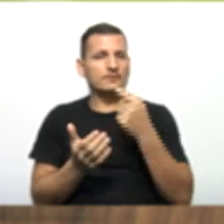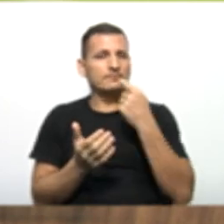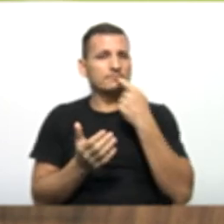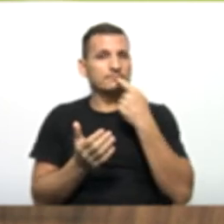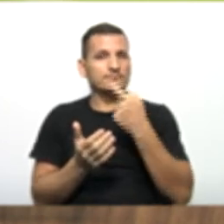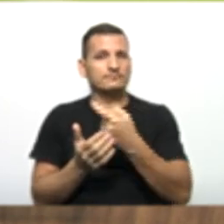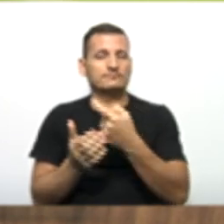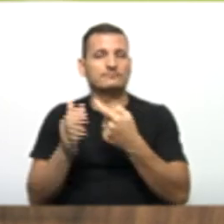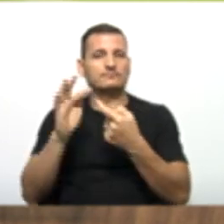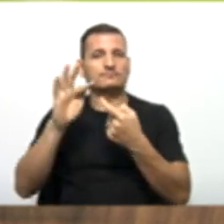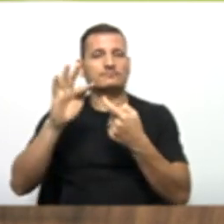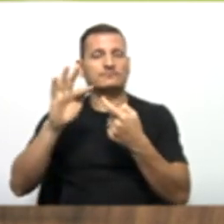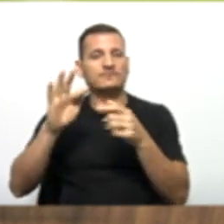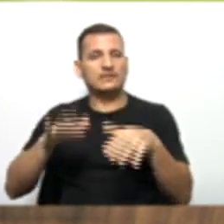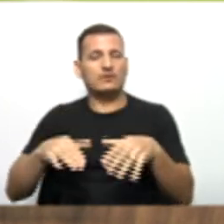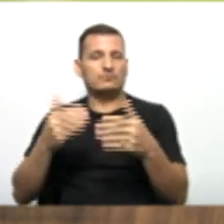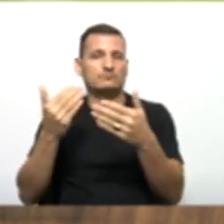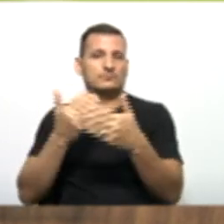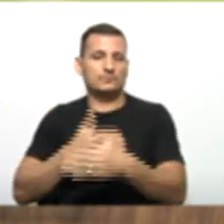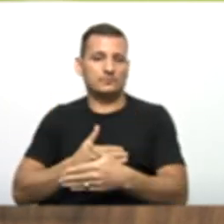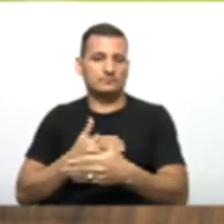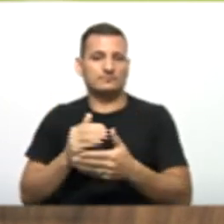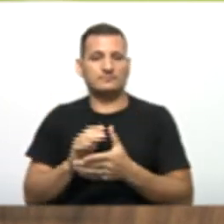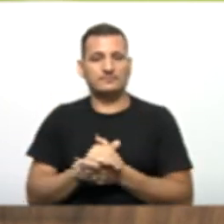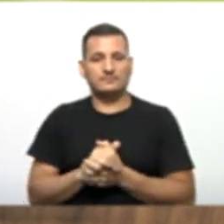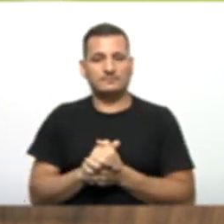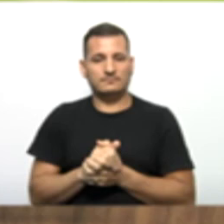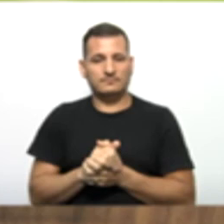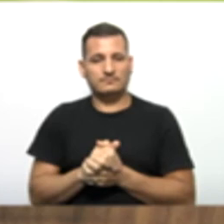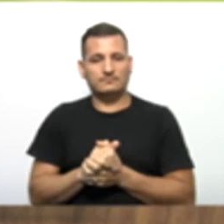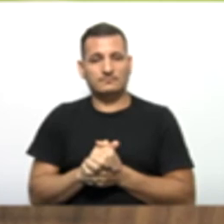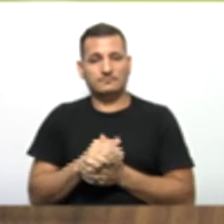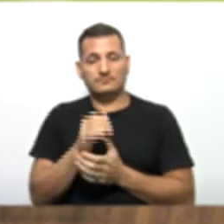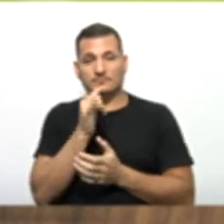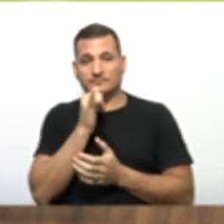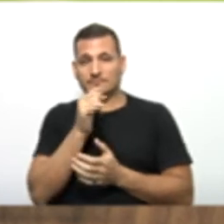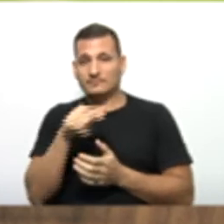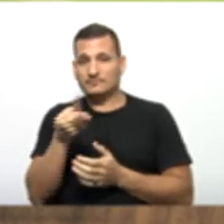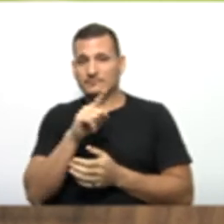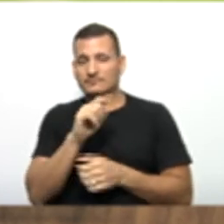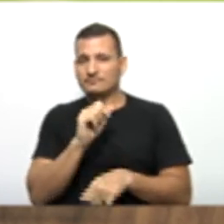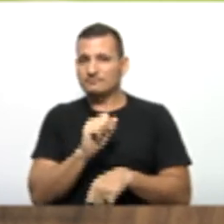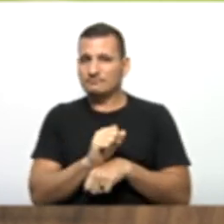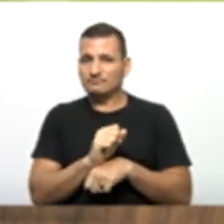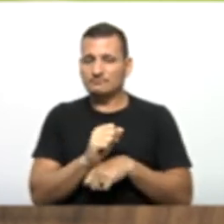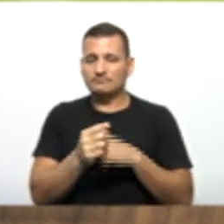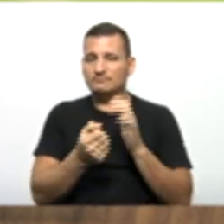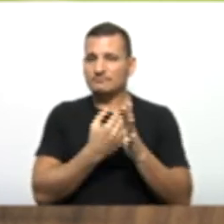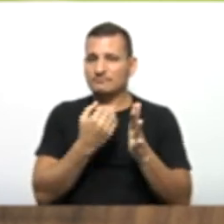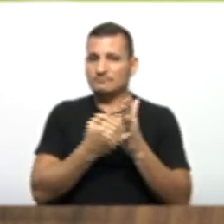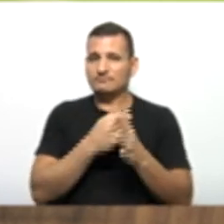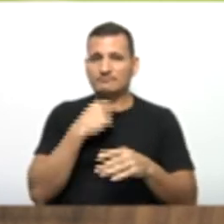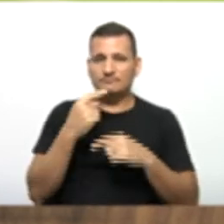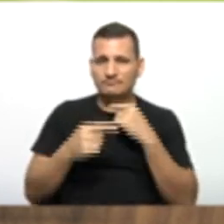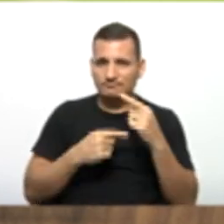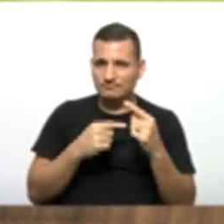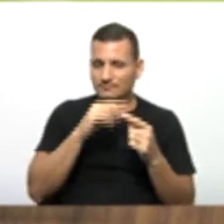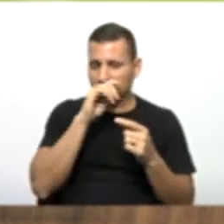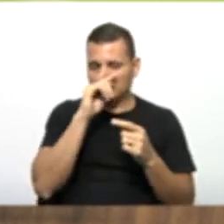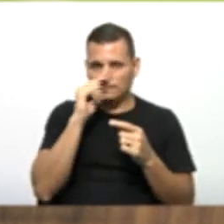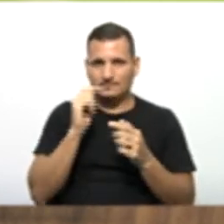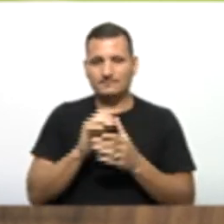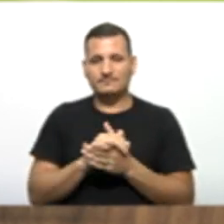data da prova né esses meninos pararem de mandado vida daqui pra aula que vem aí